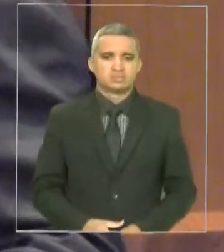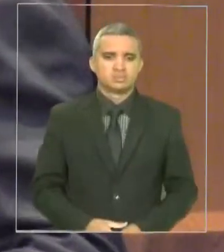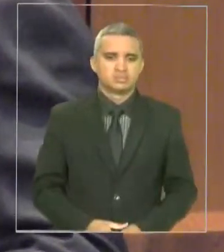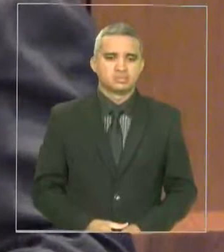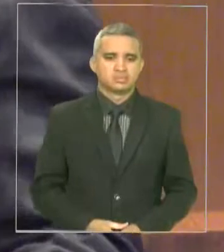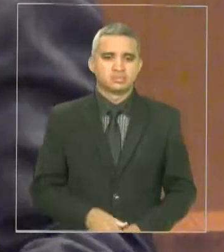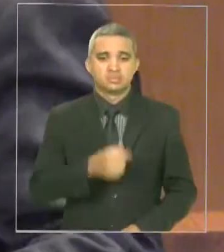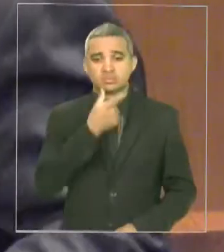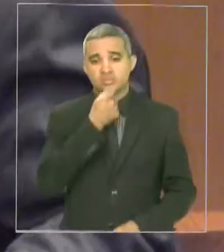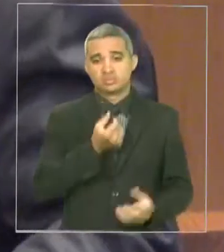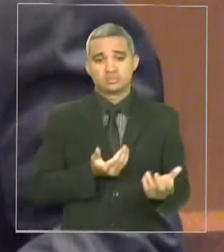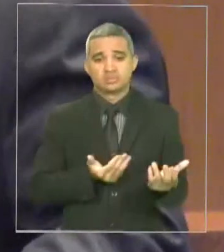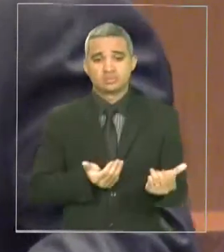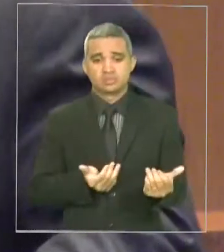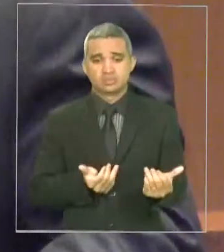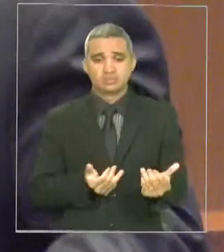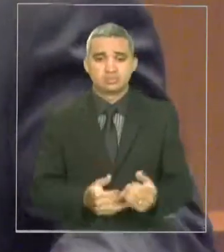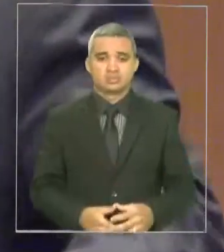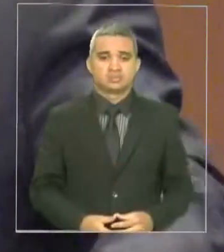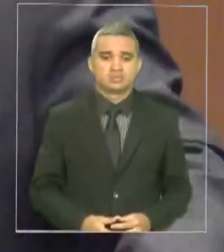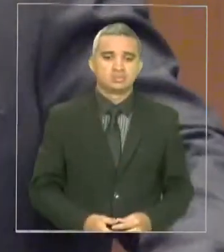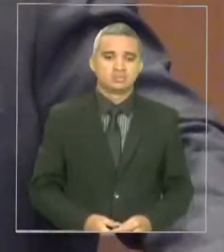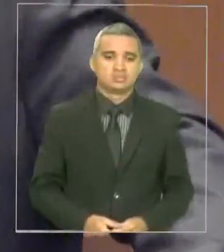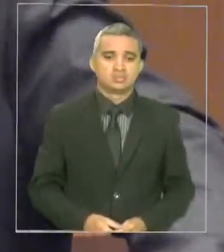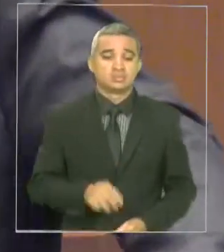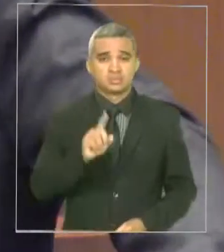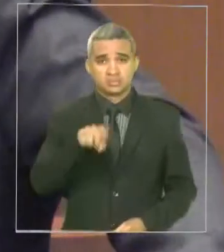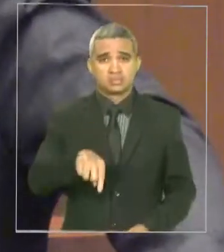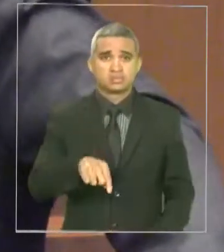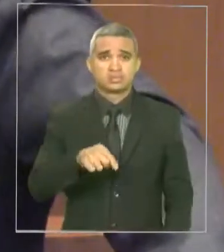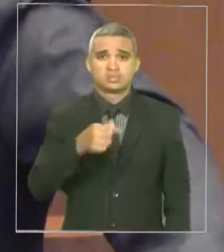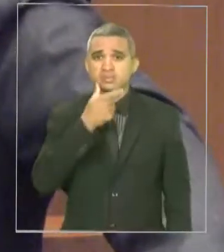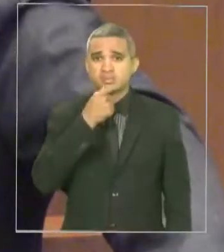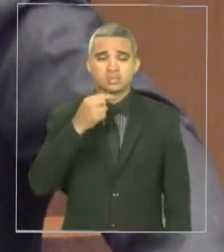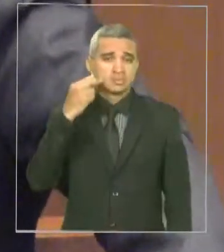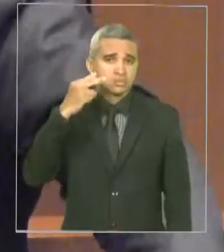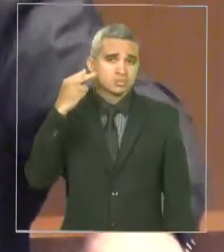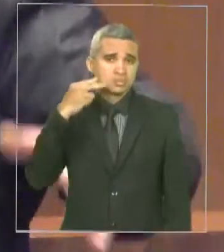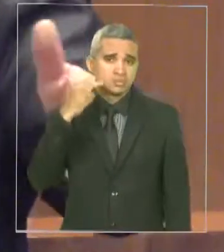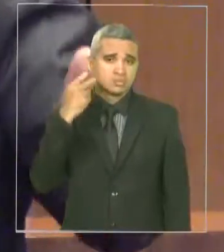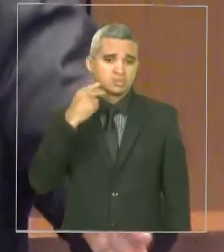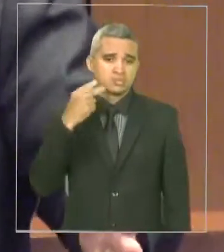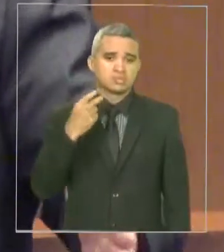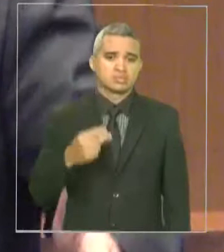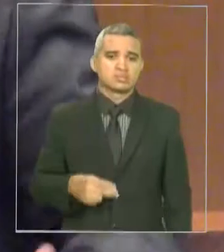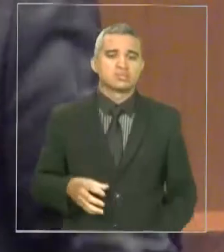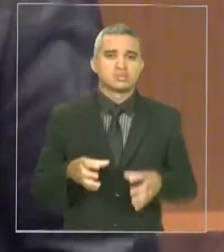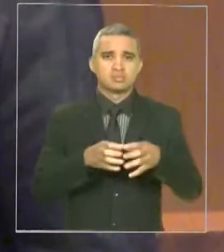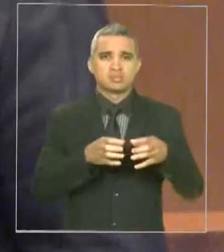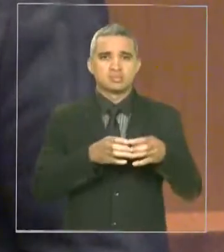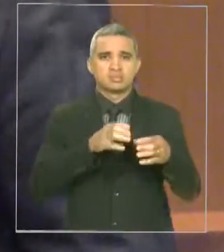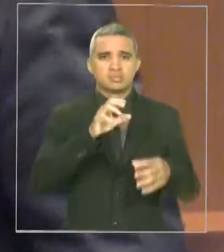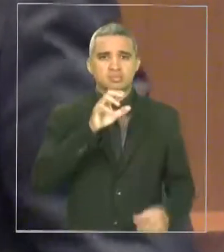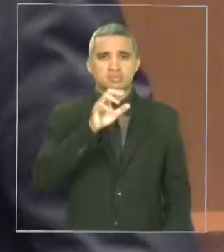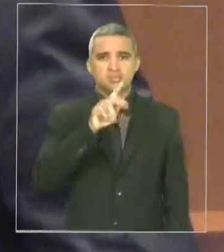Esse jovem é o vereador pelo PDT,